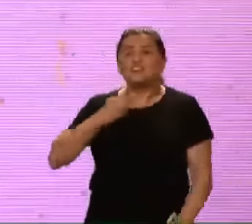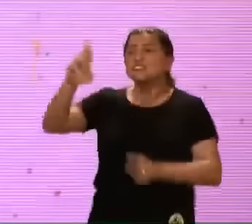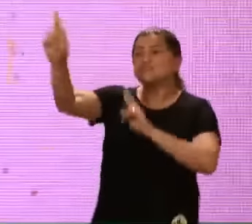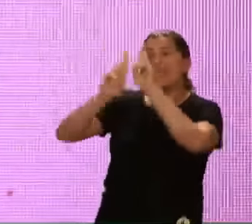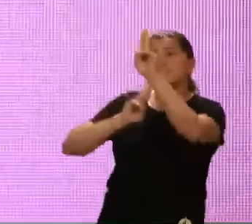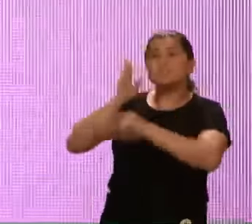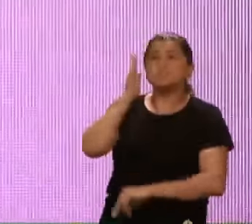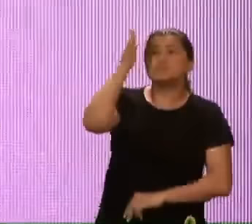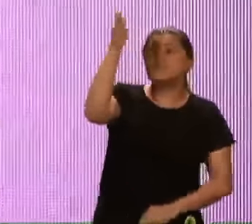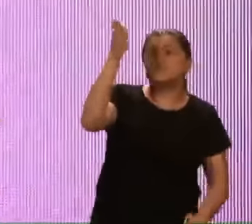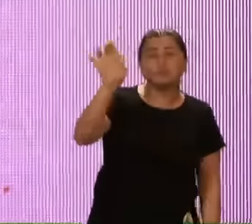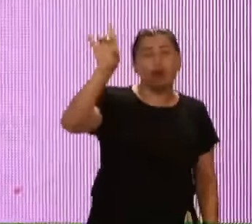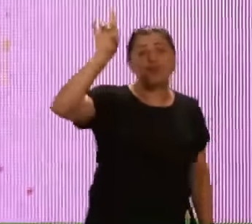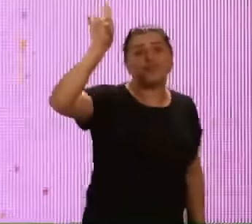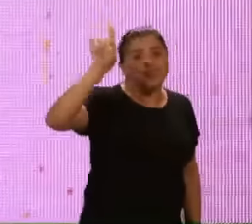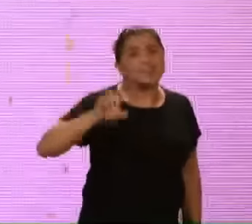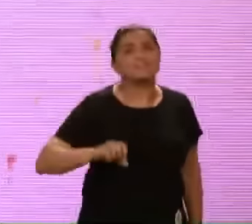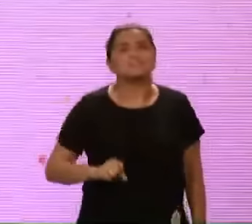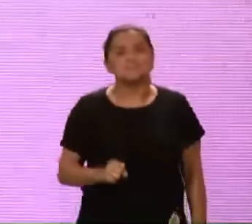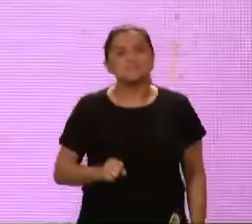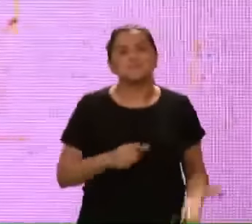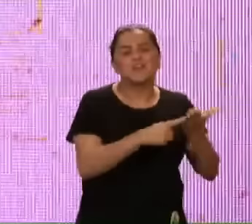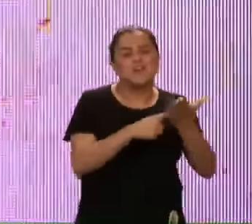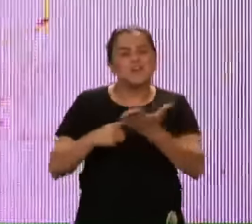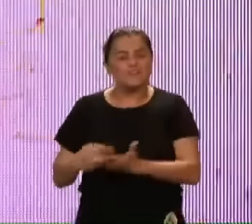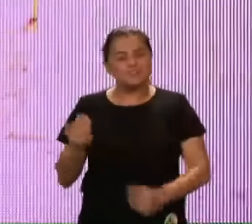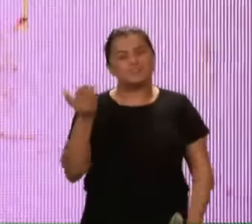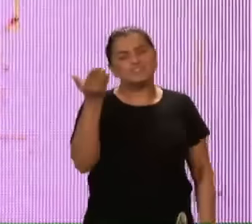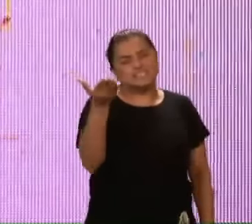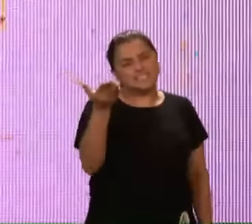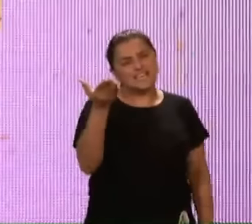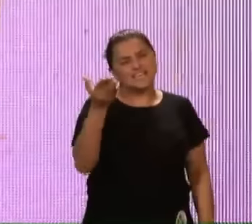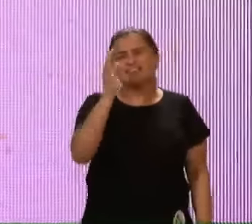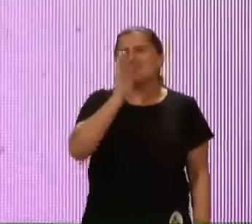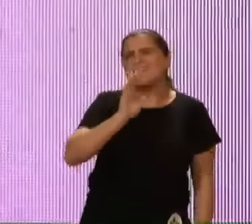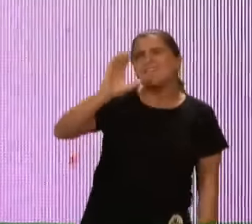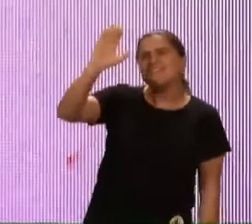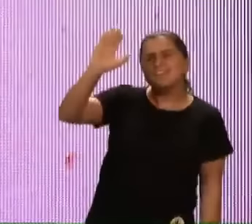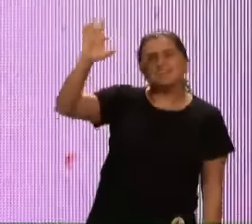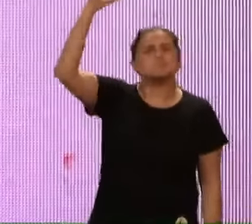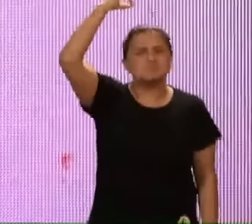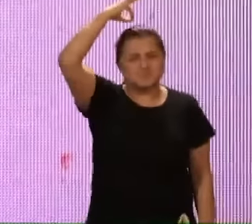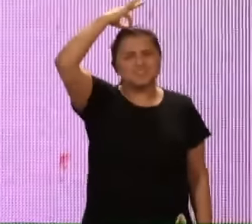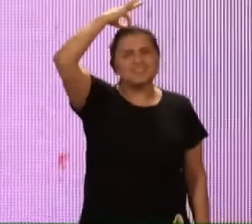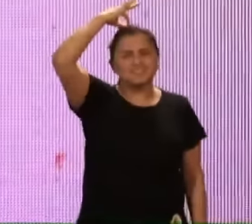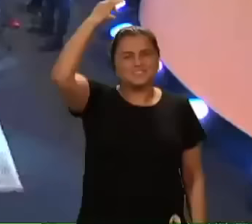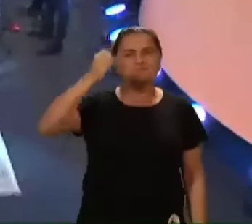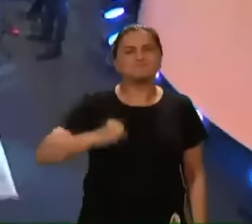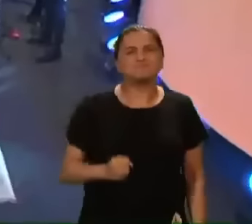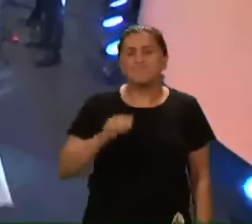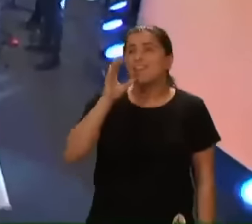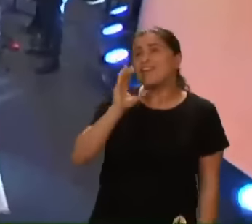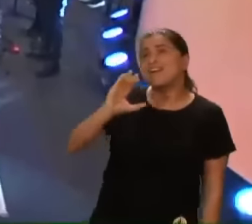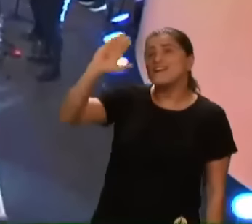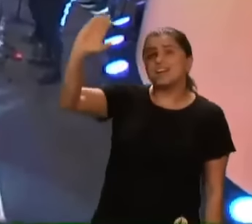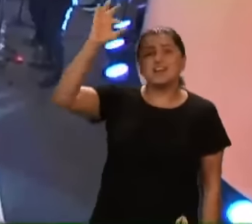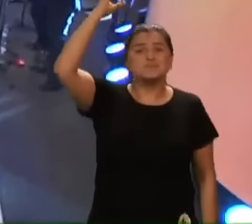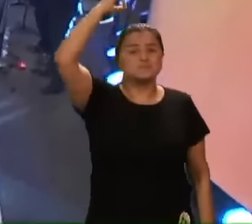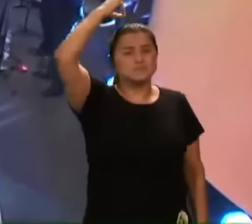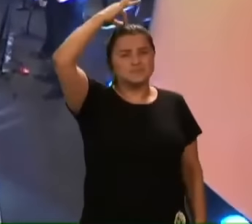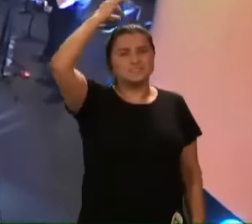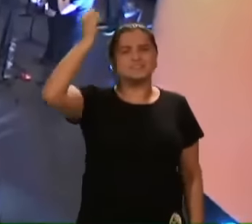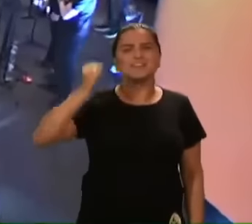a Ele. Então eu te convido nessa noite, chama pelo Espírito Santo. Chama pelo Espírito